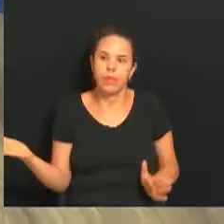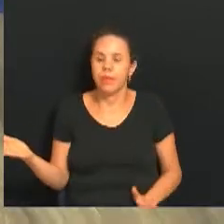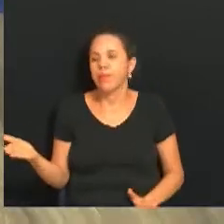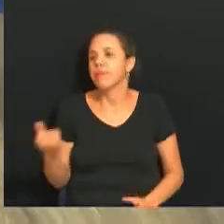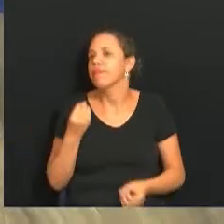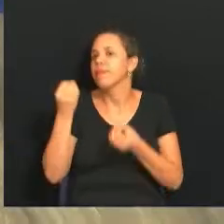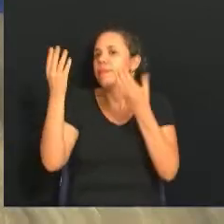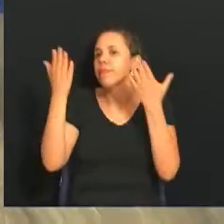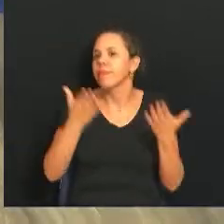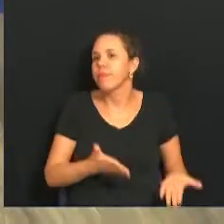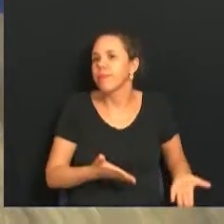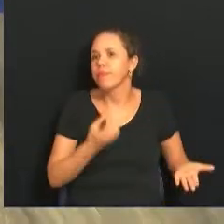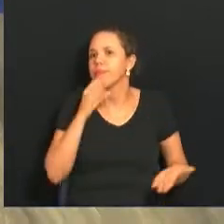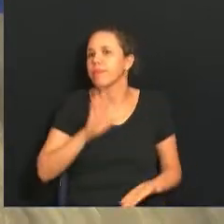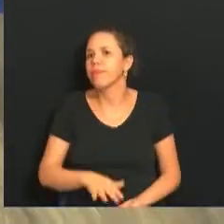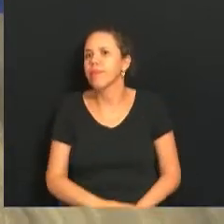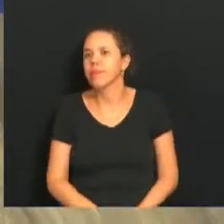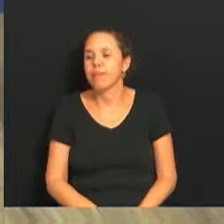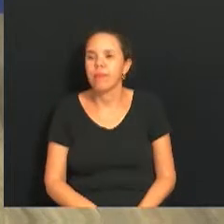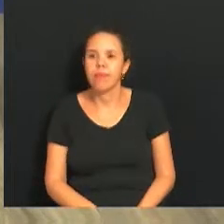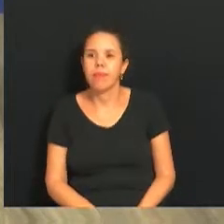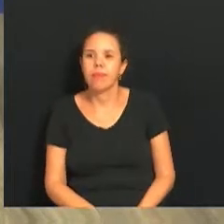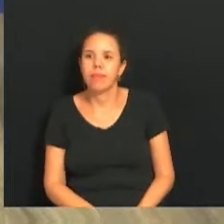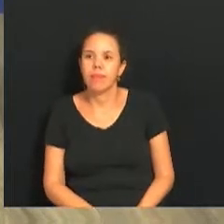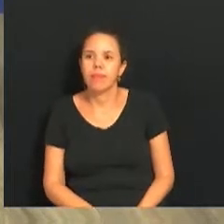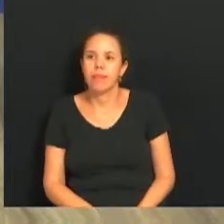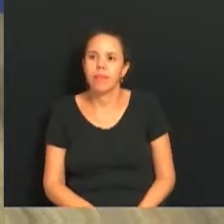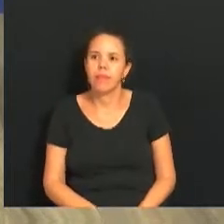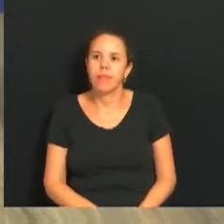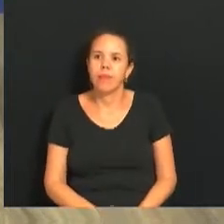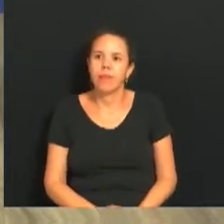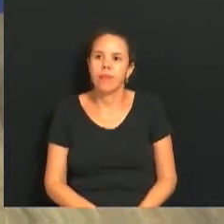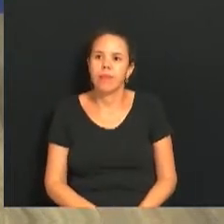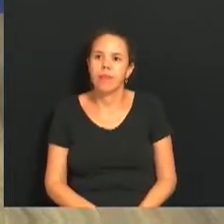seja bem-vindo e boa tarde.